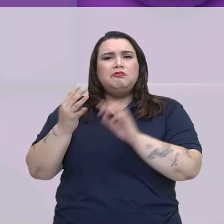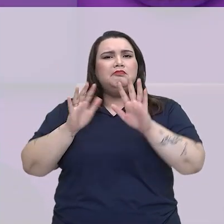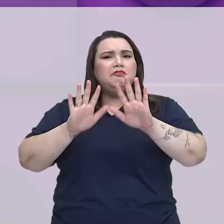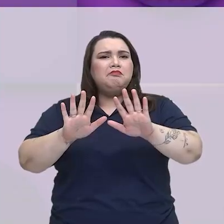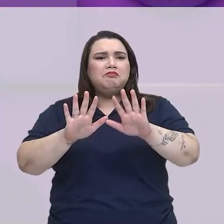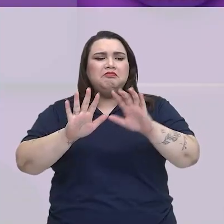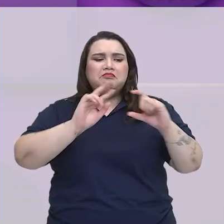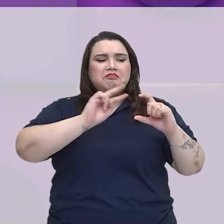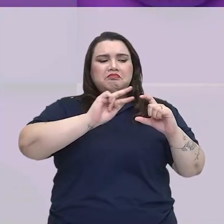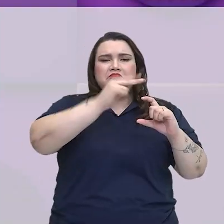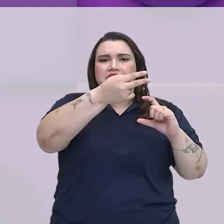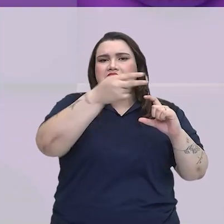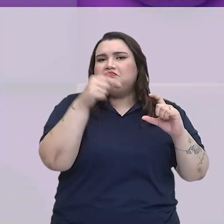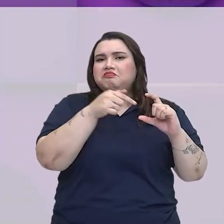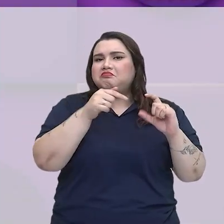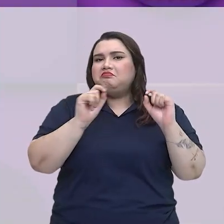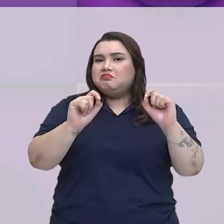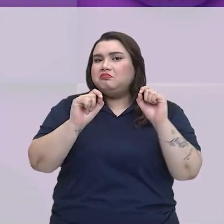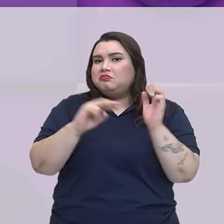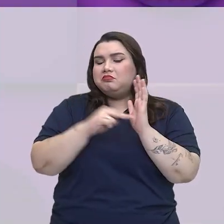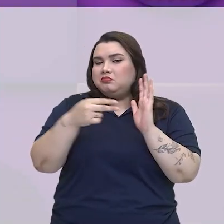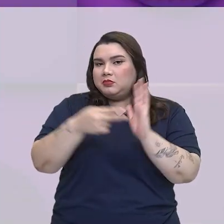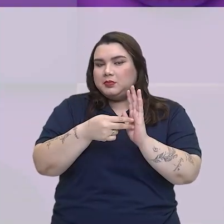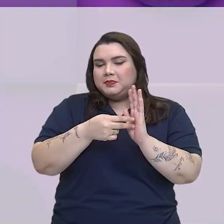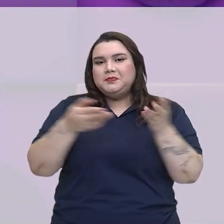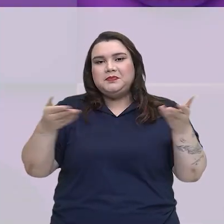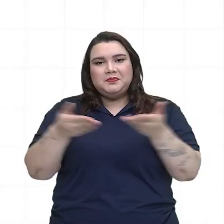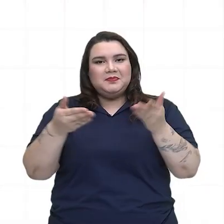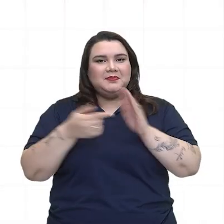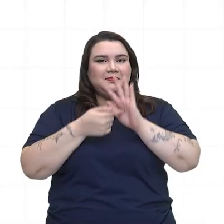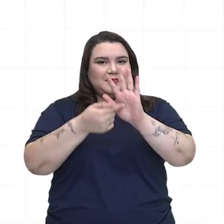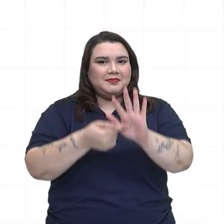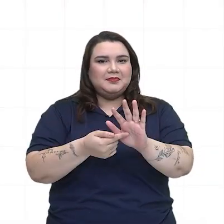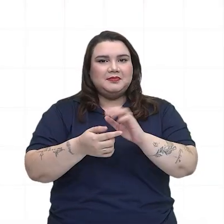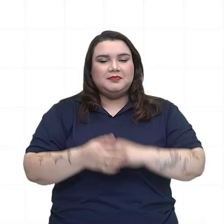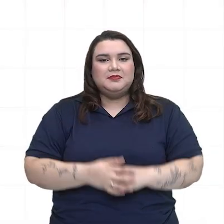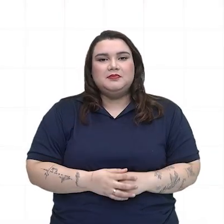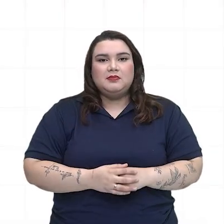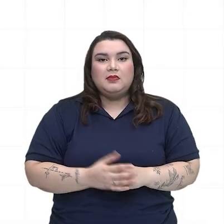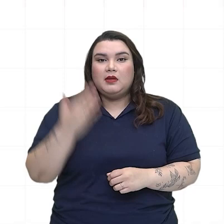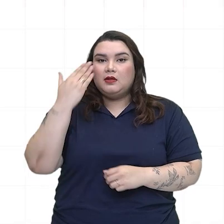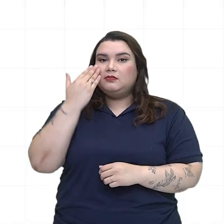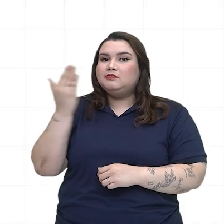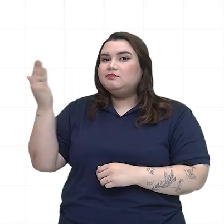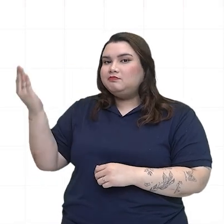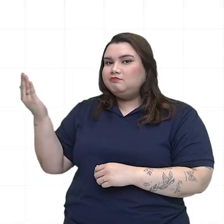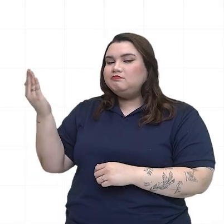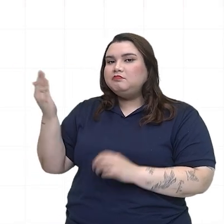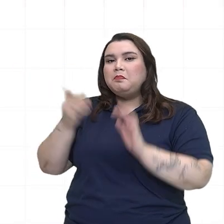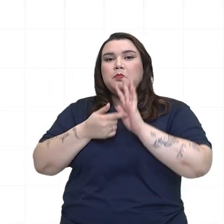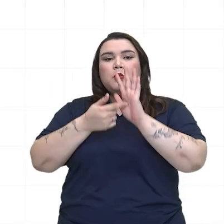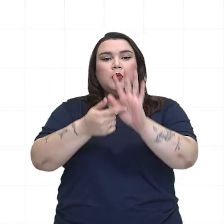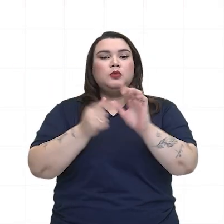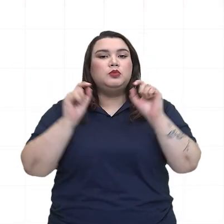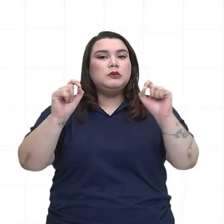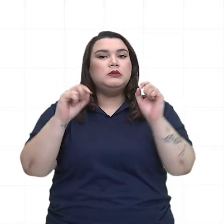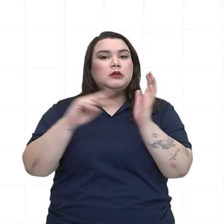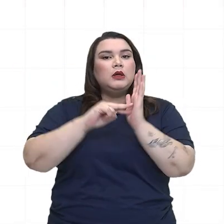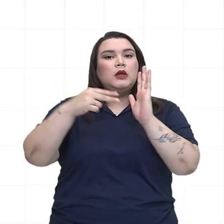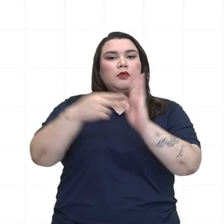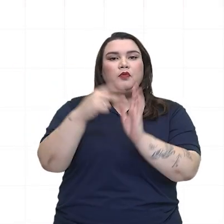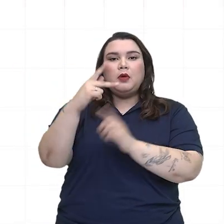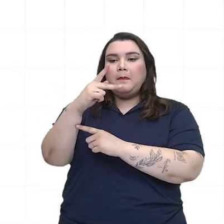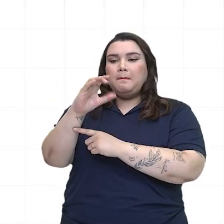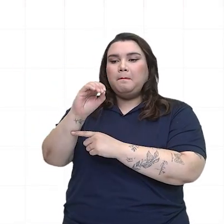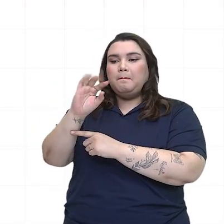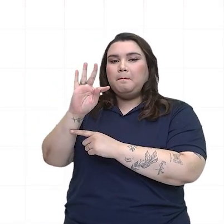O que é potência? Vejam aqui com a gente na nossa cartela. O que é uma potência? Potência é